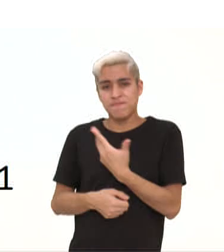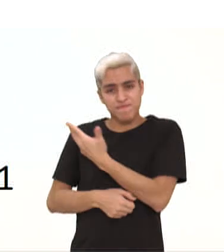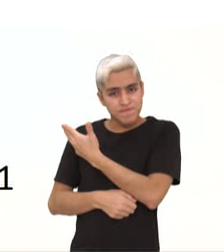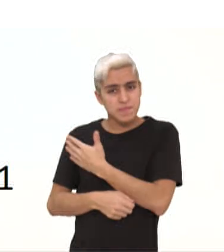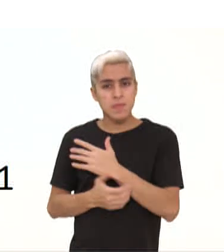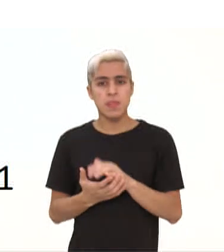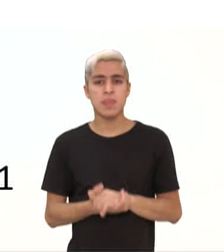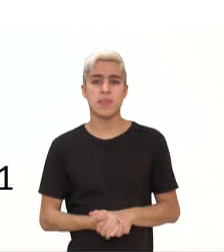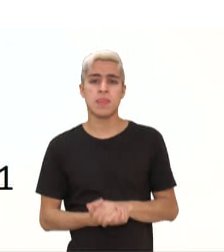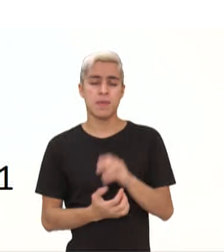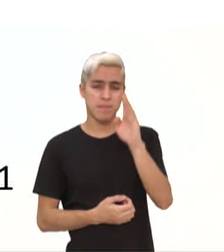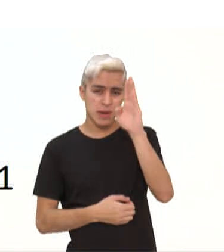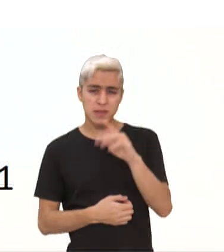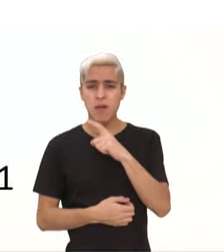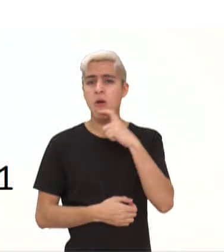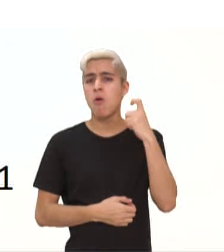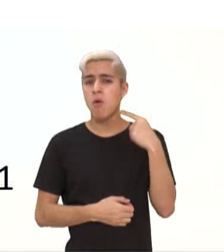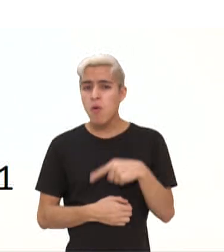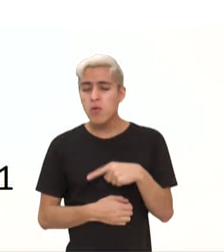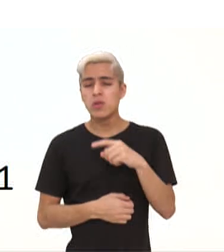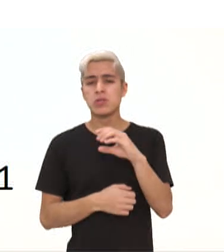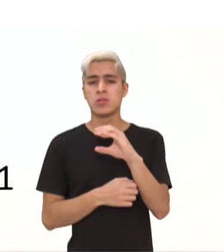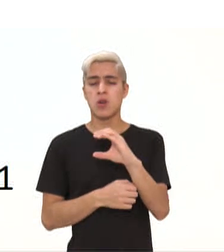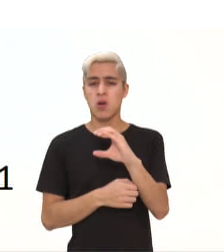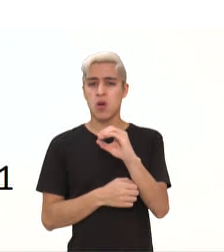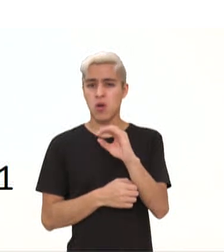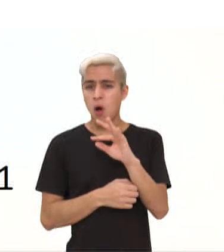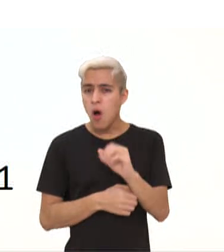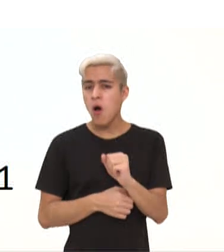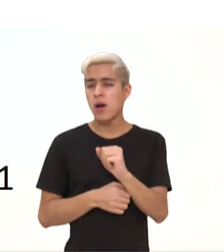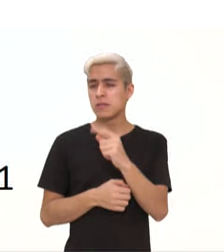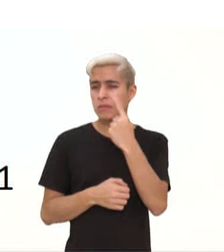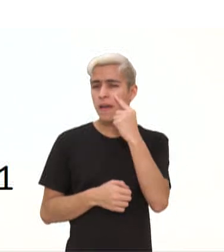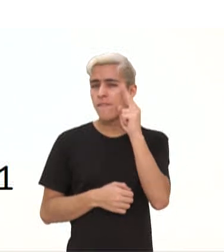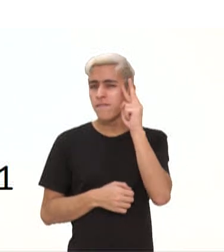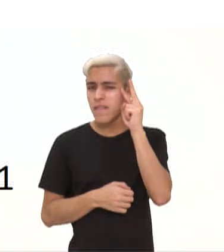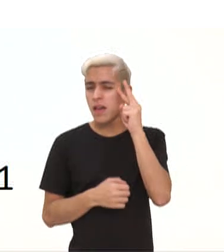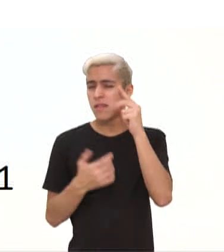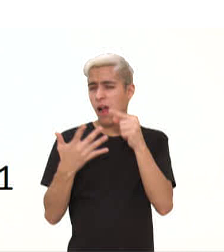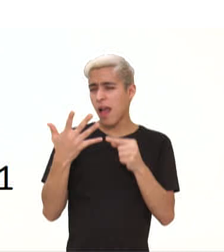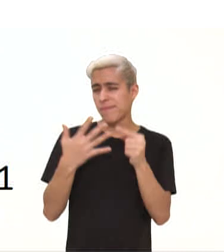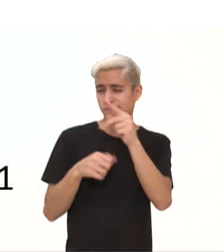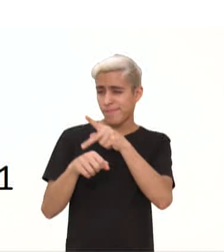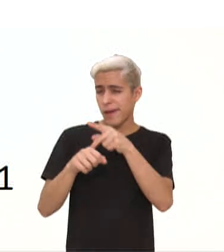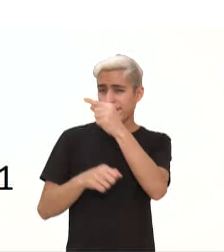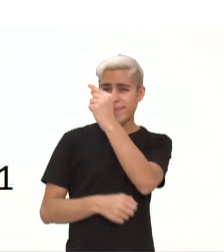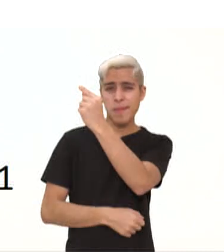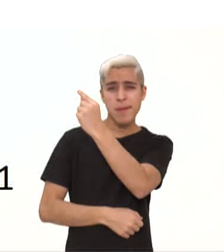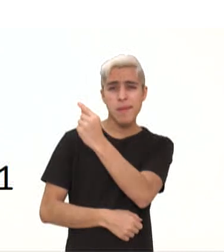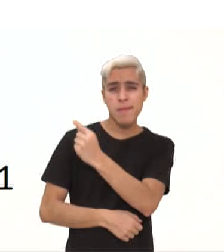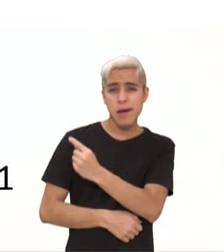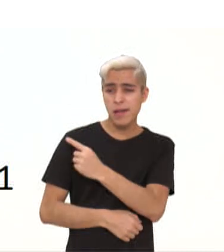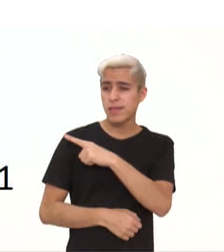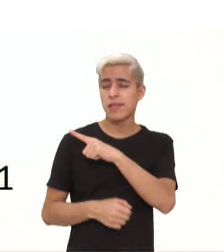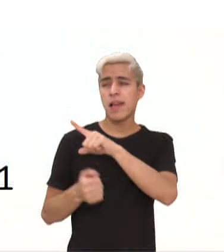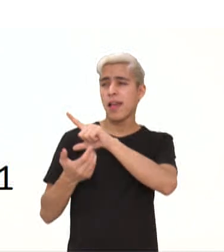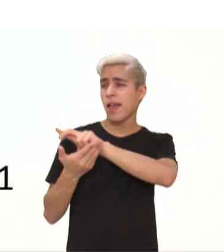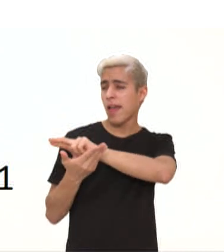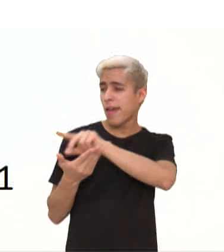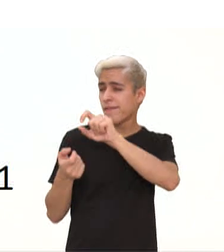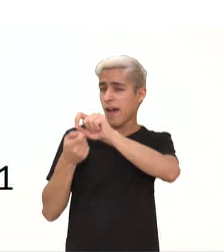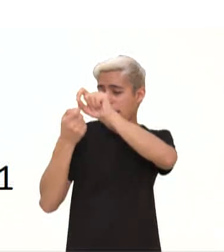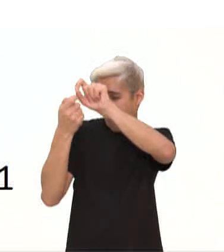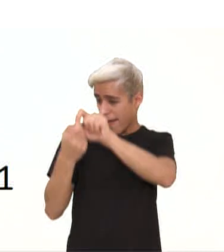o Brasil, a Rússia, Costa do Marfim, Gana, Vietnã, que produzem diferentes itens aqui.